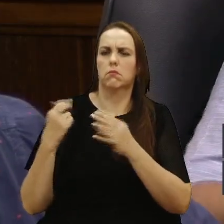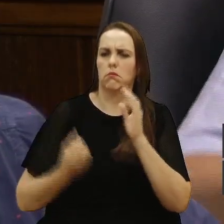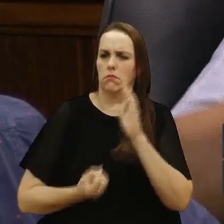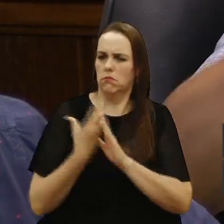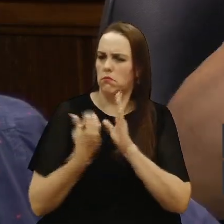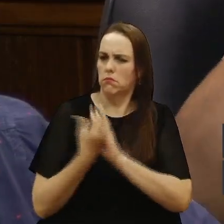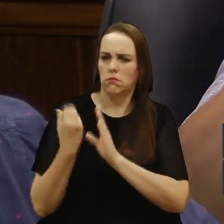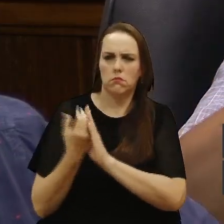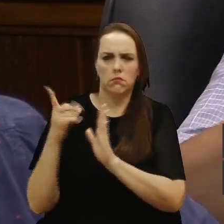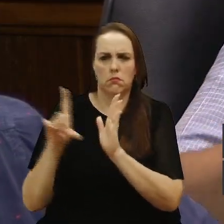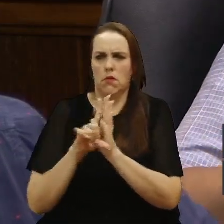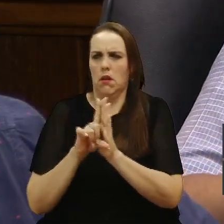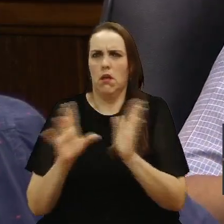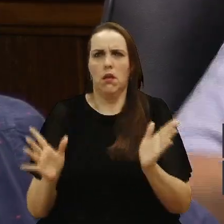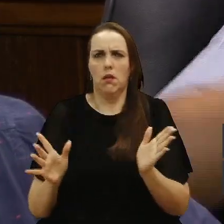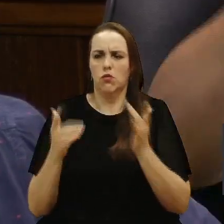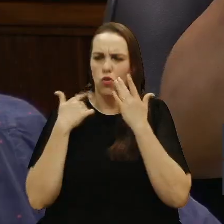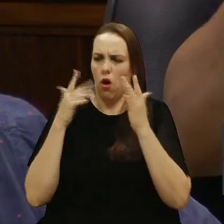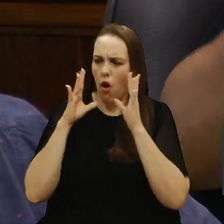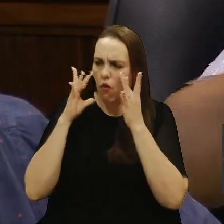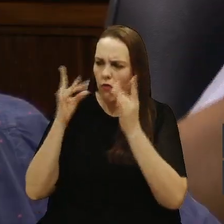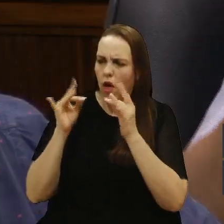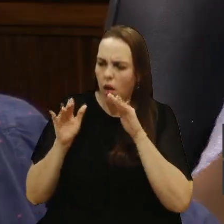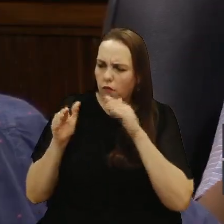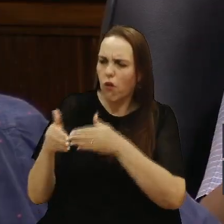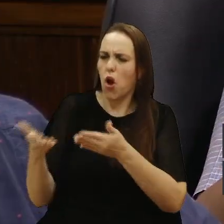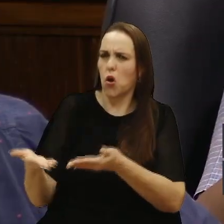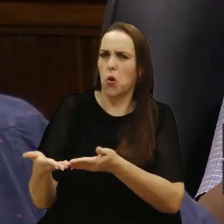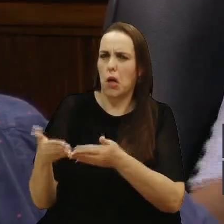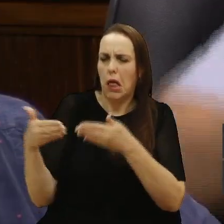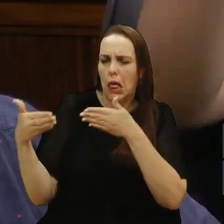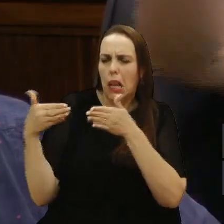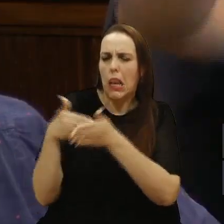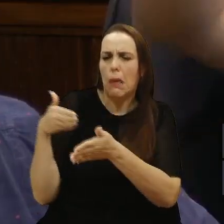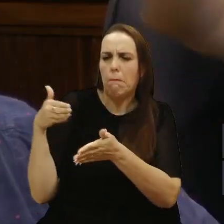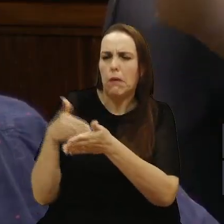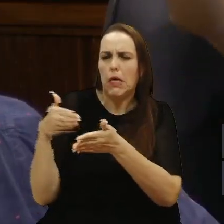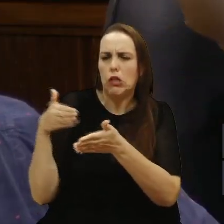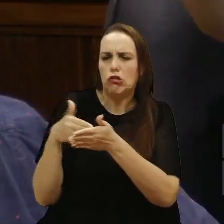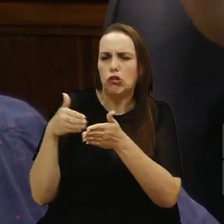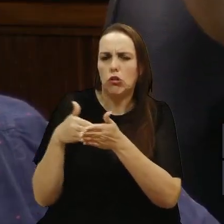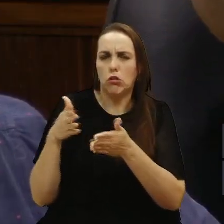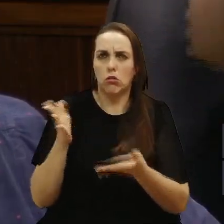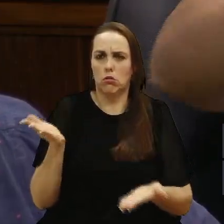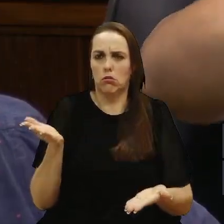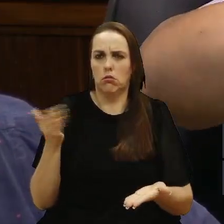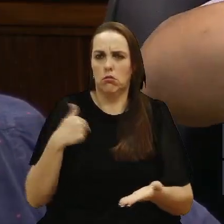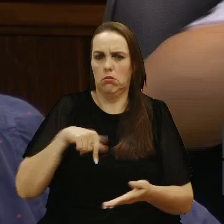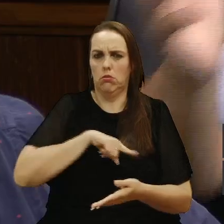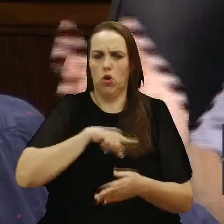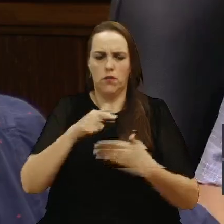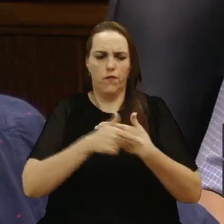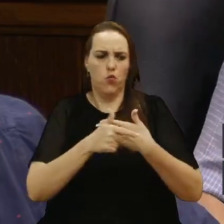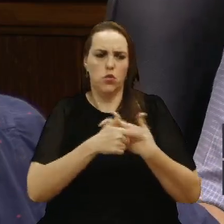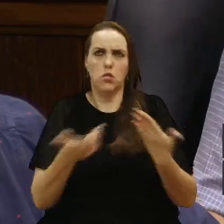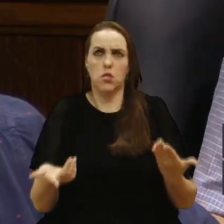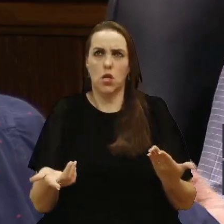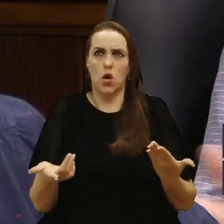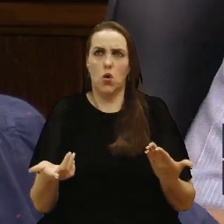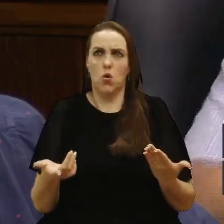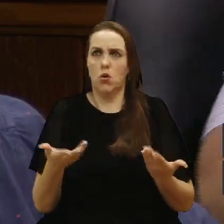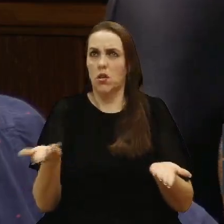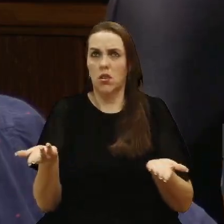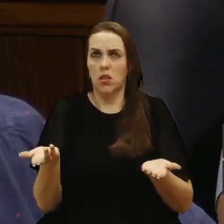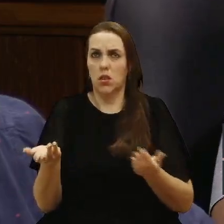apegados a uma visão estrita que restringe a função dos vereadores de legislar, nós vamos fazer só nome de